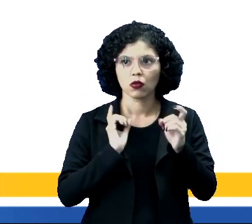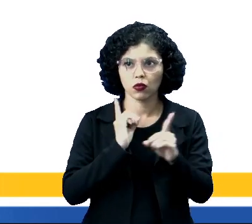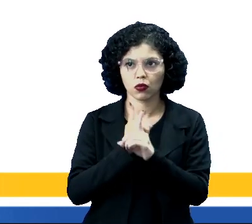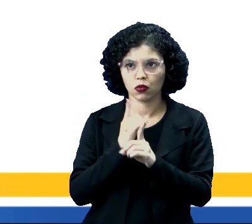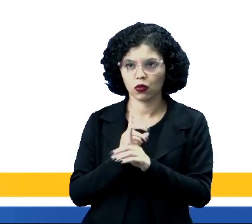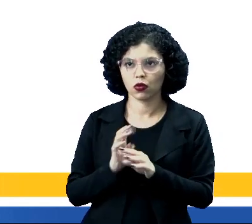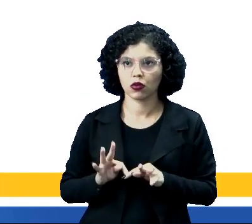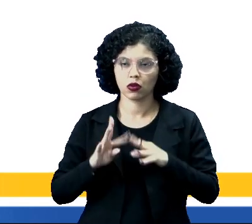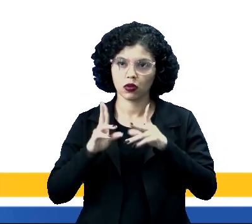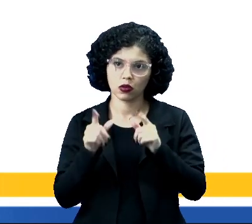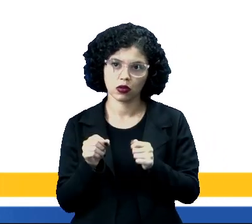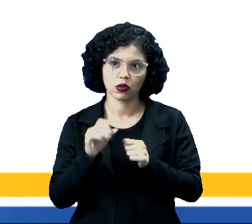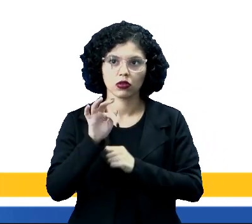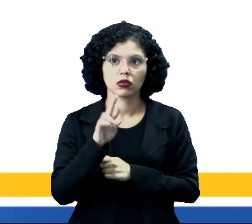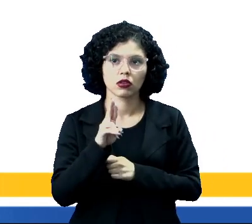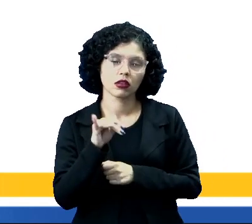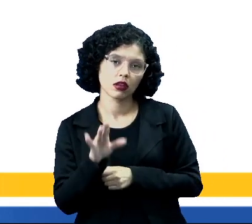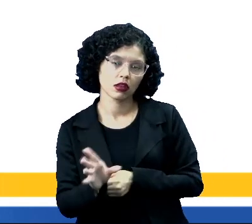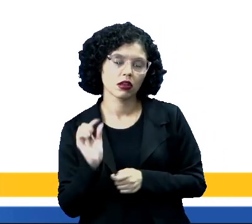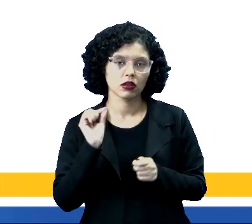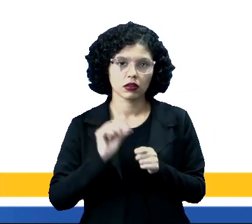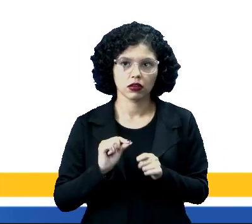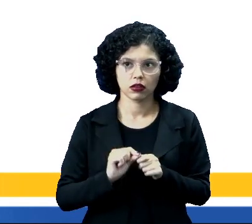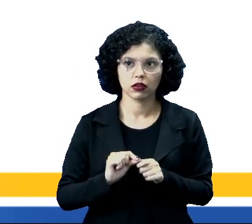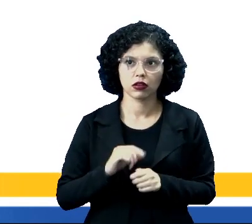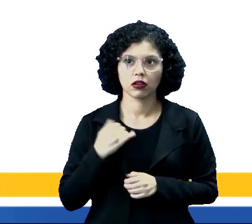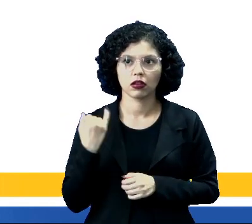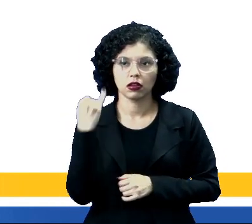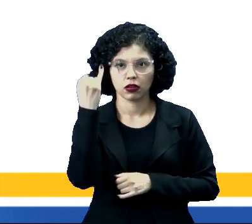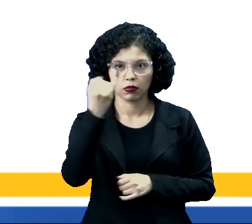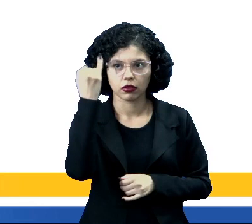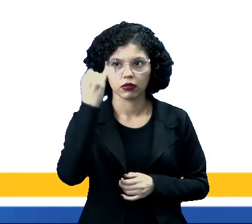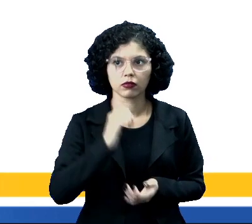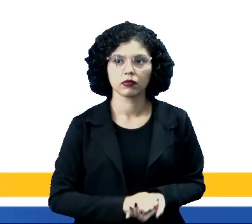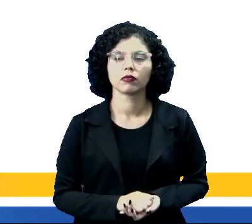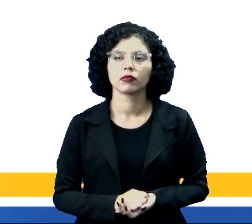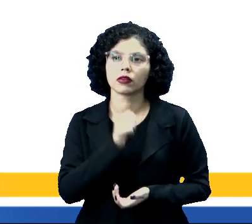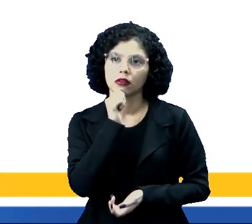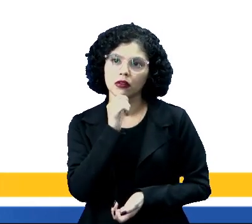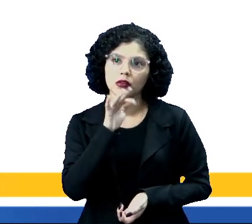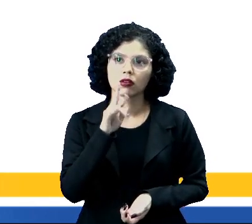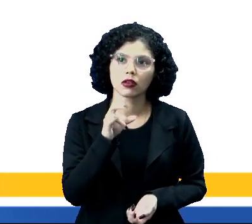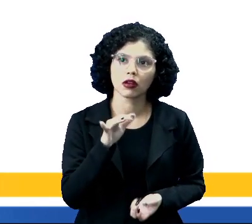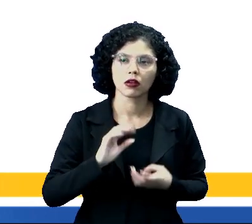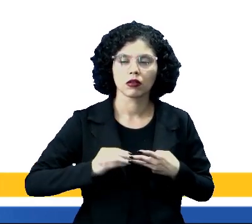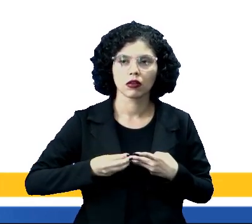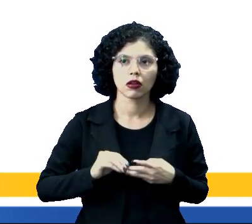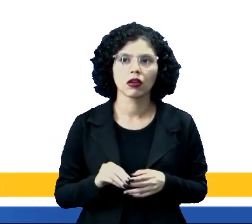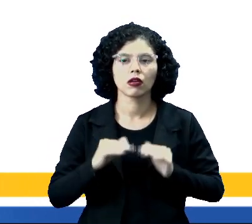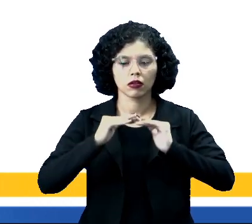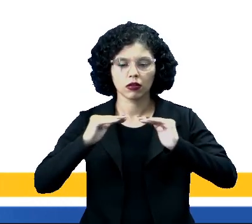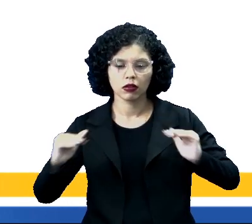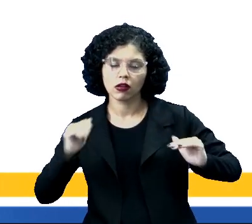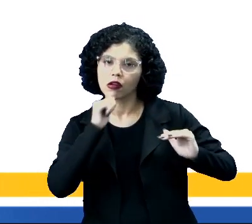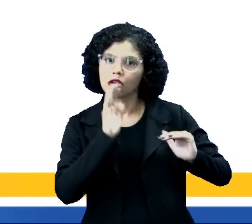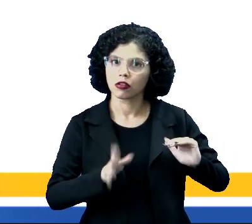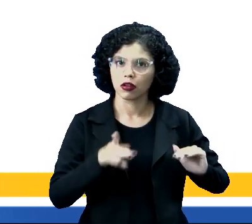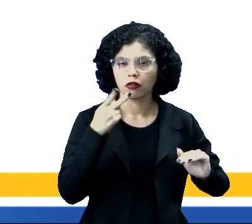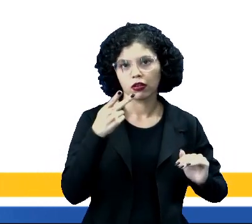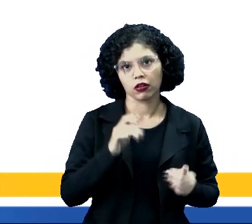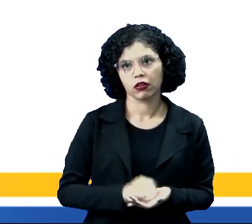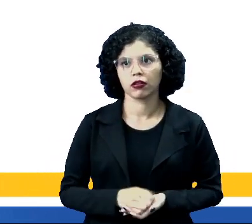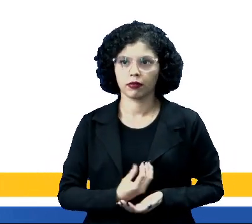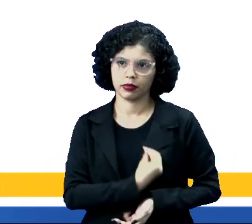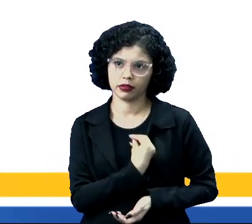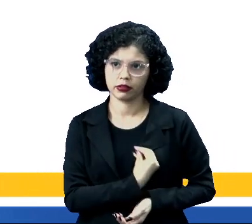encontrar todas as outras organelas realizando as suas funções. E esse citoplasma e a membrana que já foi dito vão